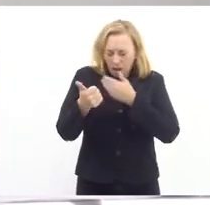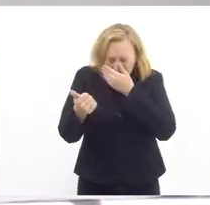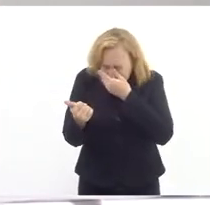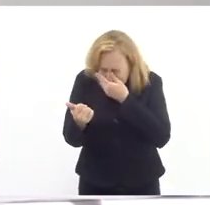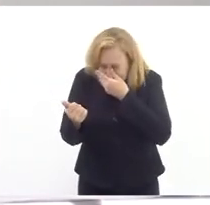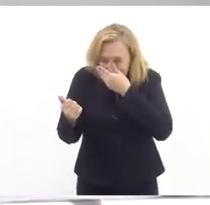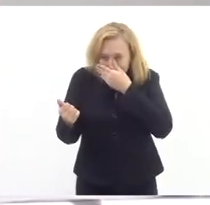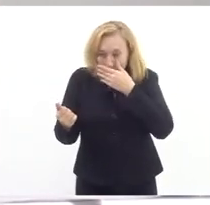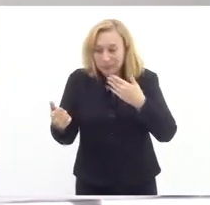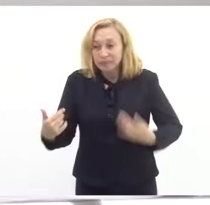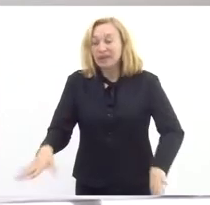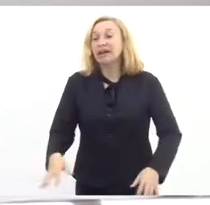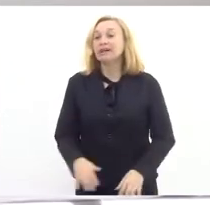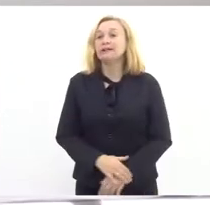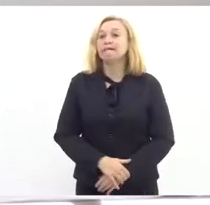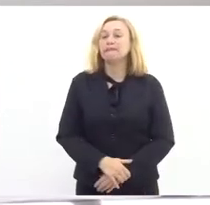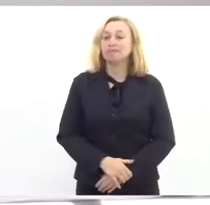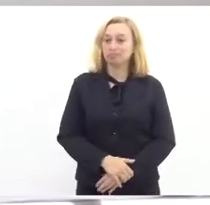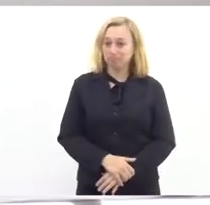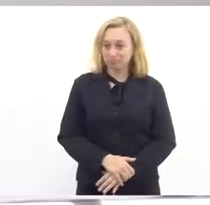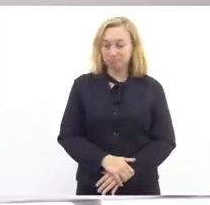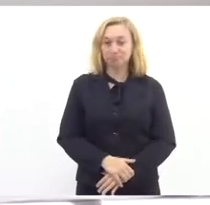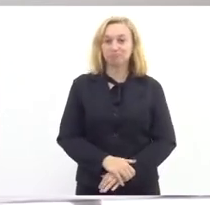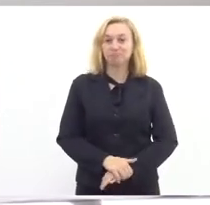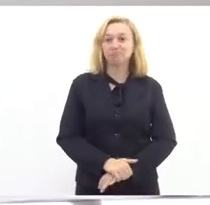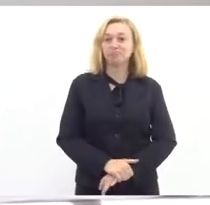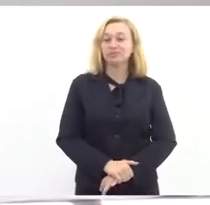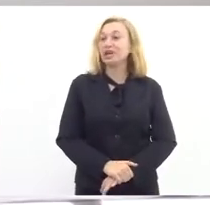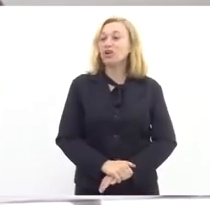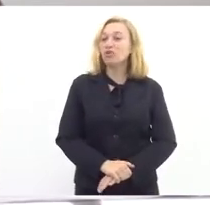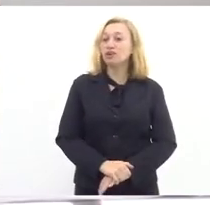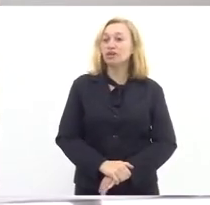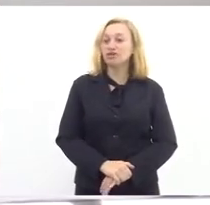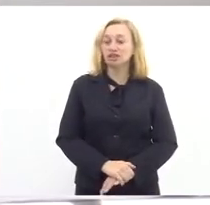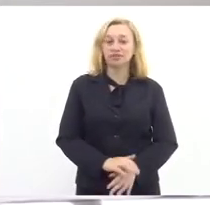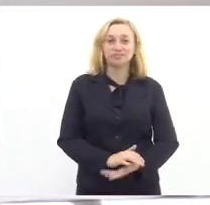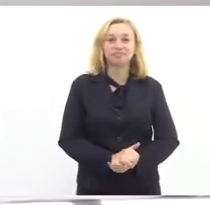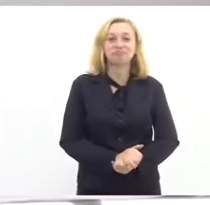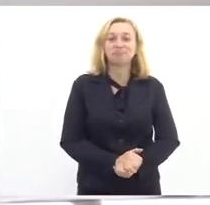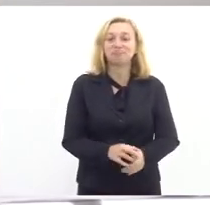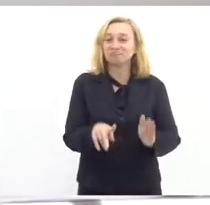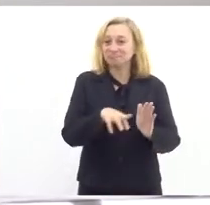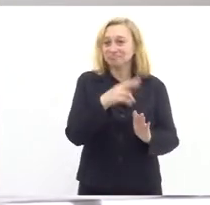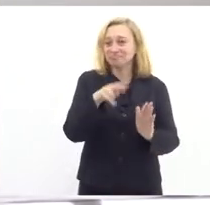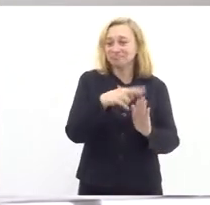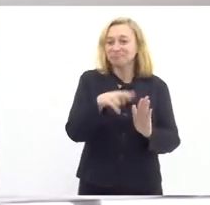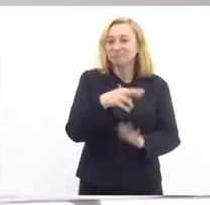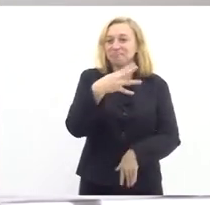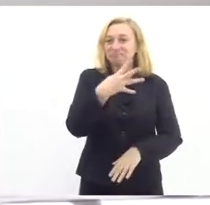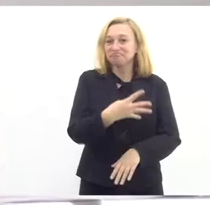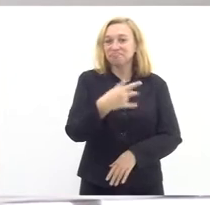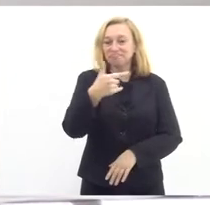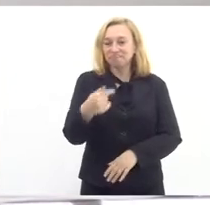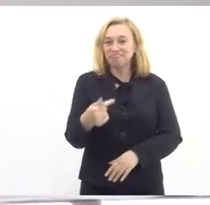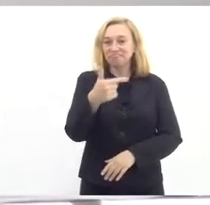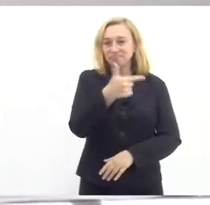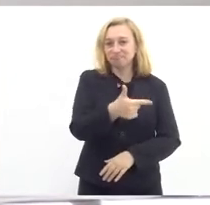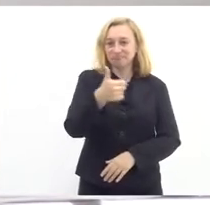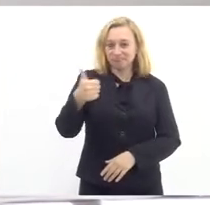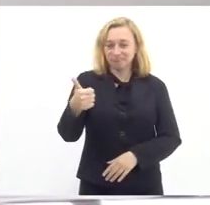2021. Não houve multa nenhuma. Período da calamidade. Só que a resolução 47 de